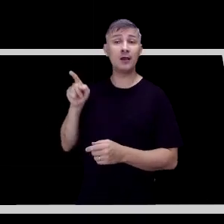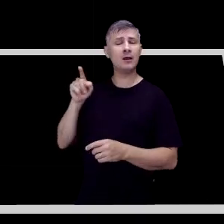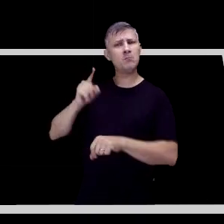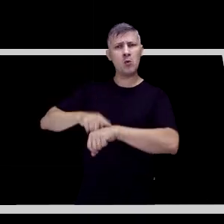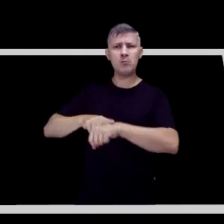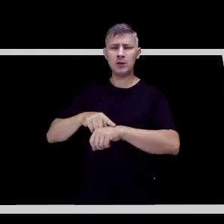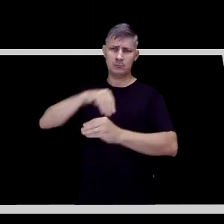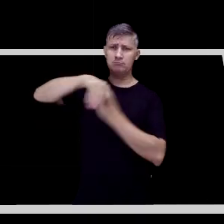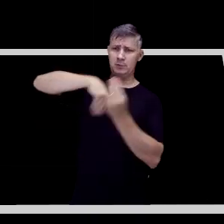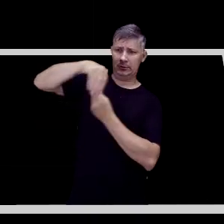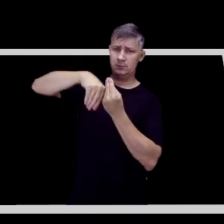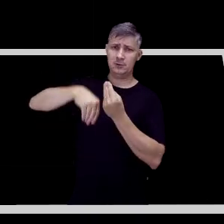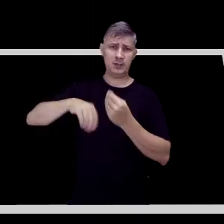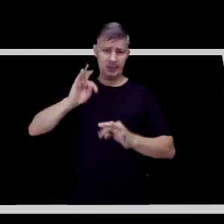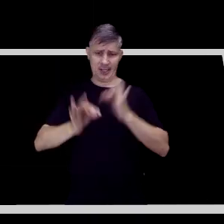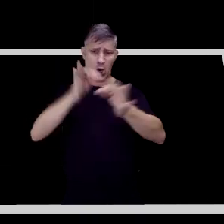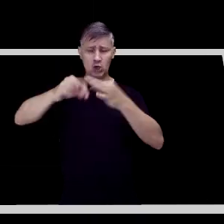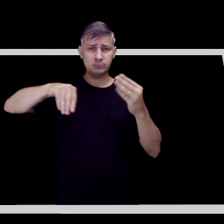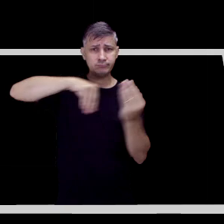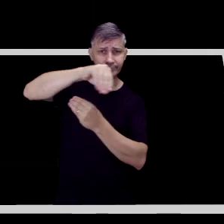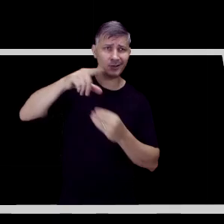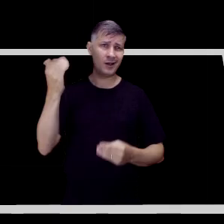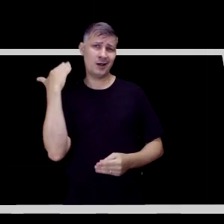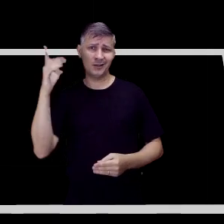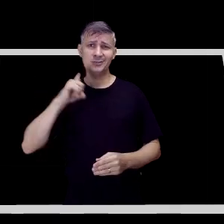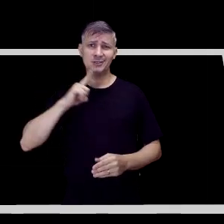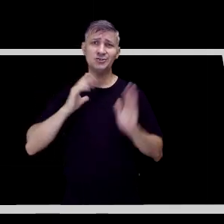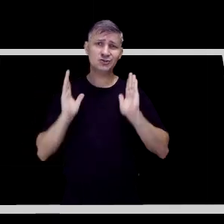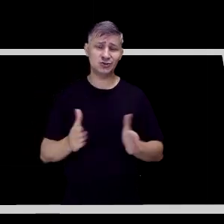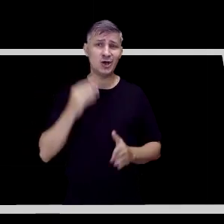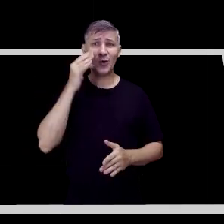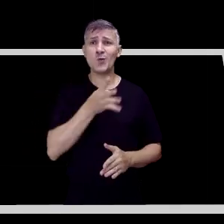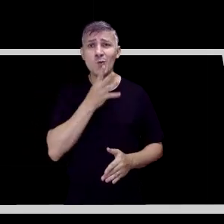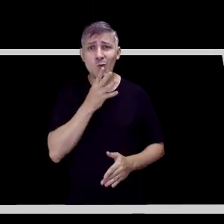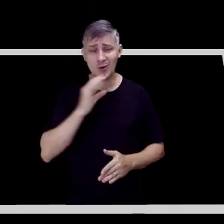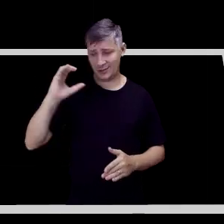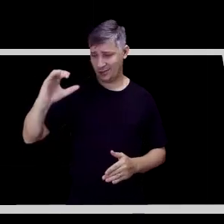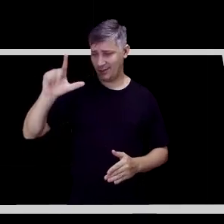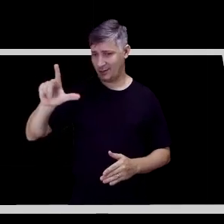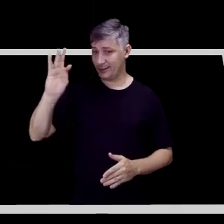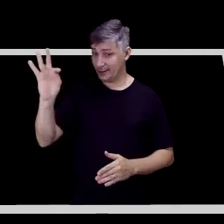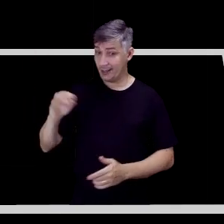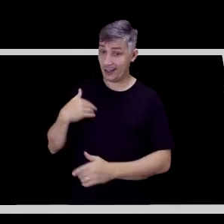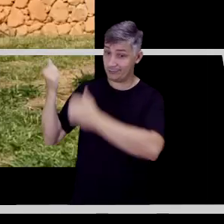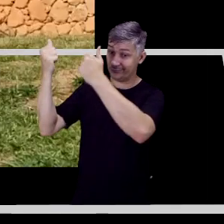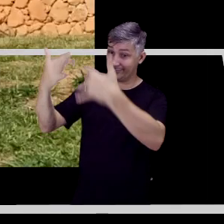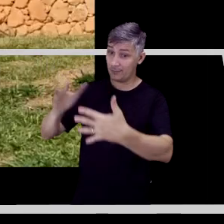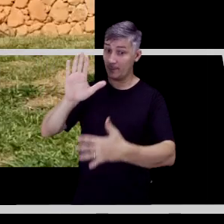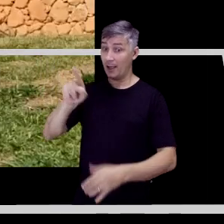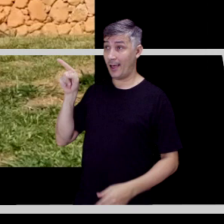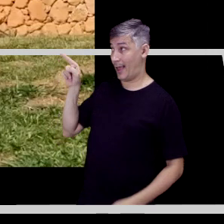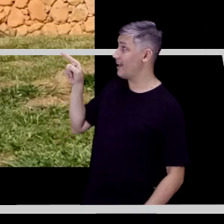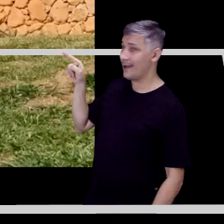e também foi um momento assim de mesclar diversas tecnologias. Nós tínhamos bastante conhecimento com o CLT, que eu